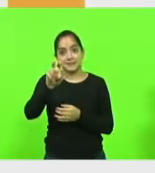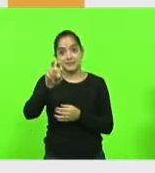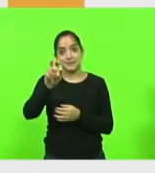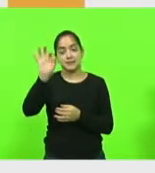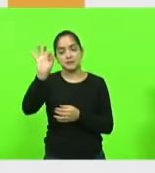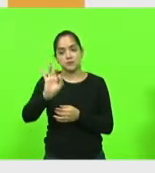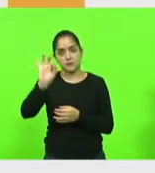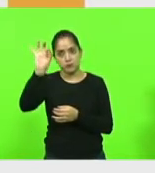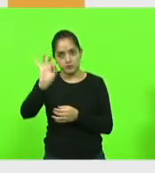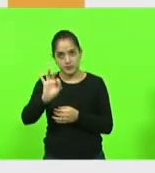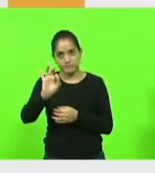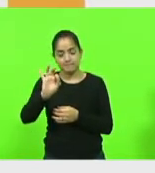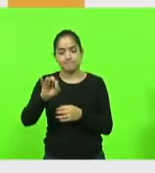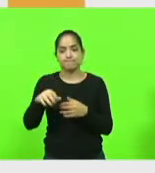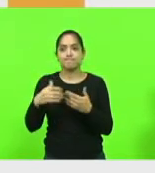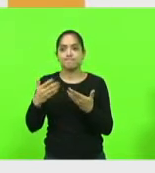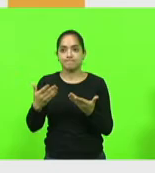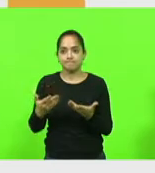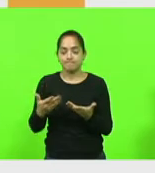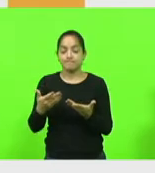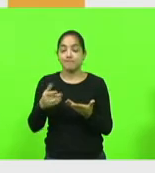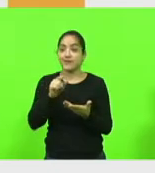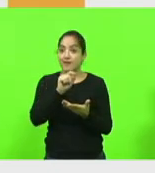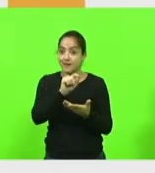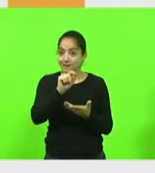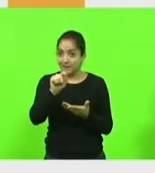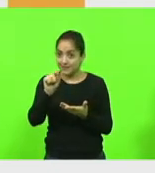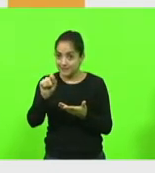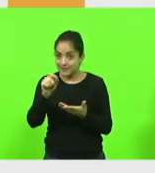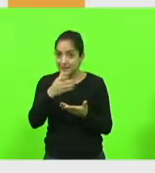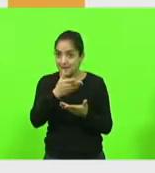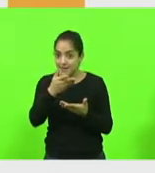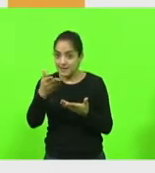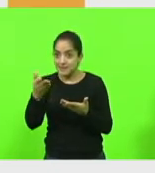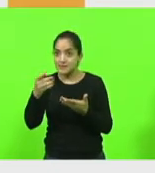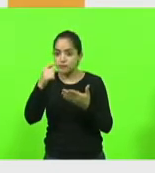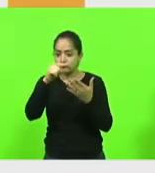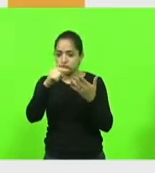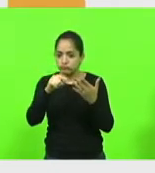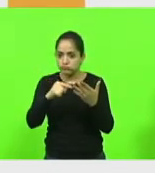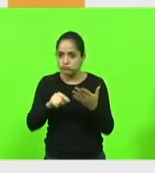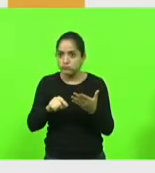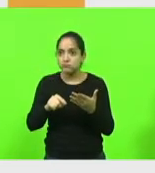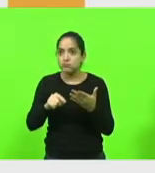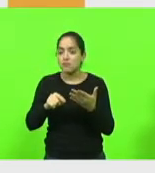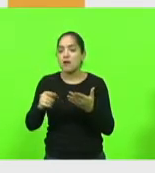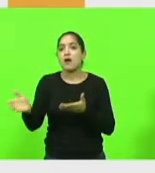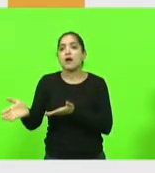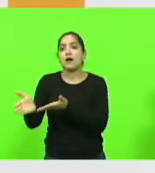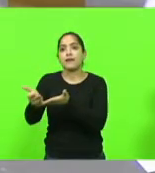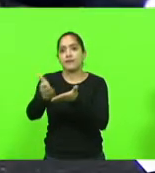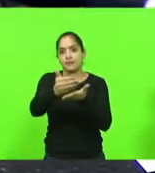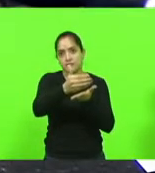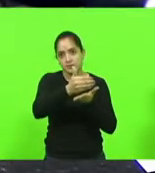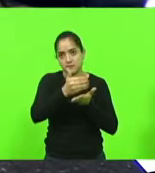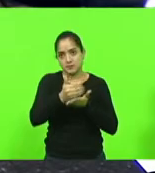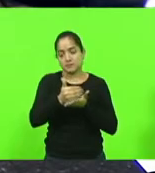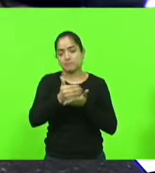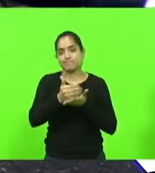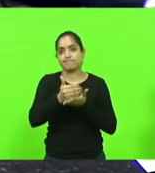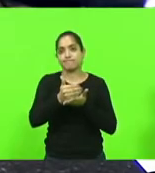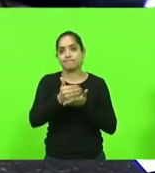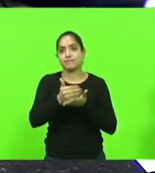25%. Pois bem, é daí que vem a maior parte do aumento na nossa arrecadação. Como assim, Bruno? Daí?